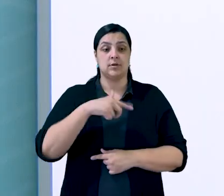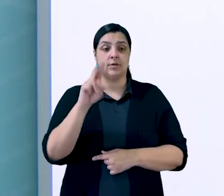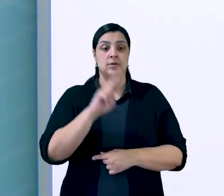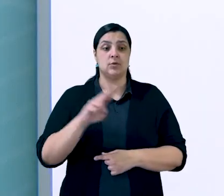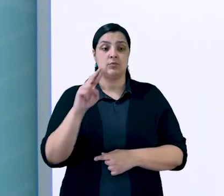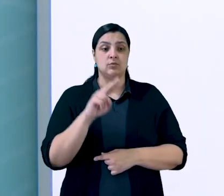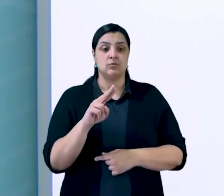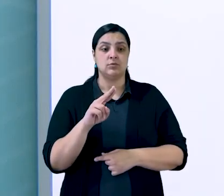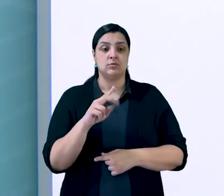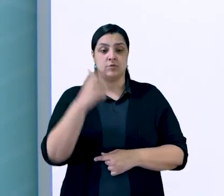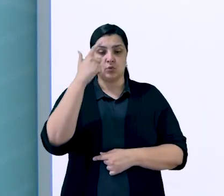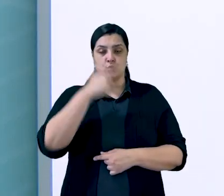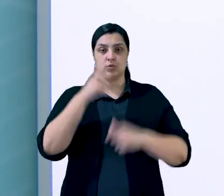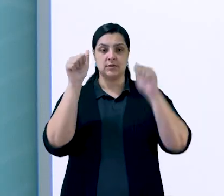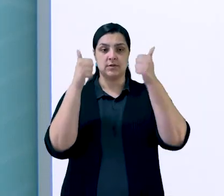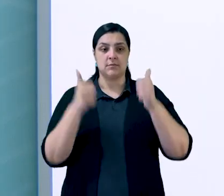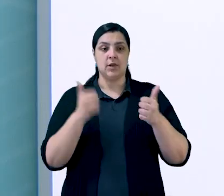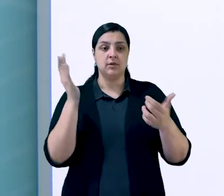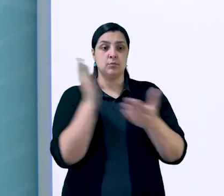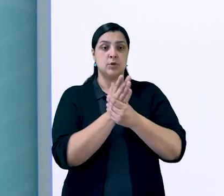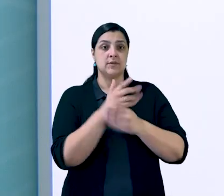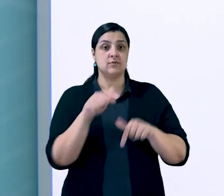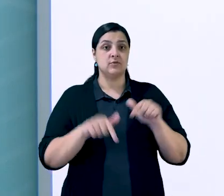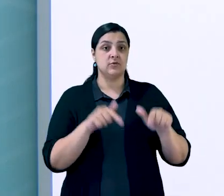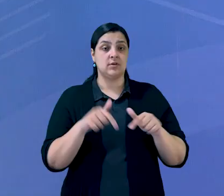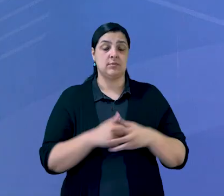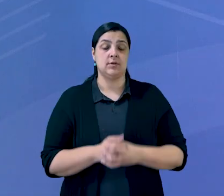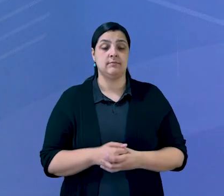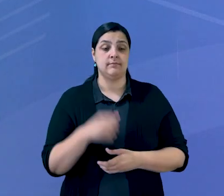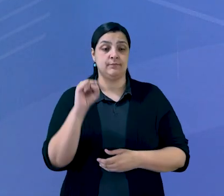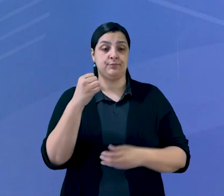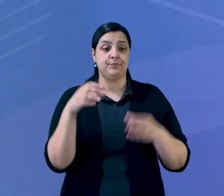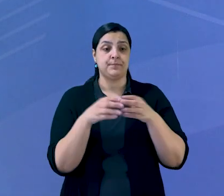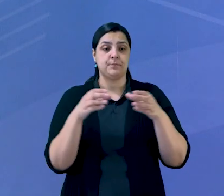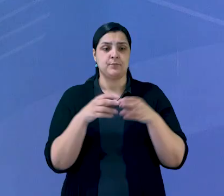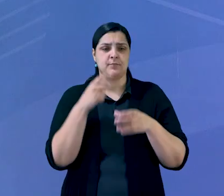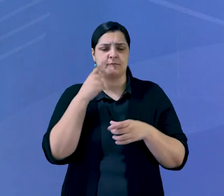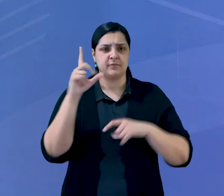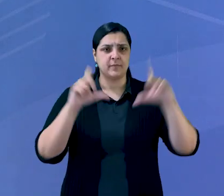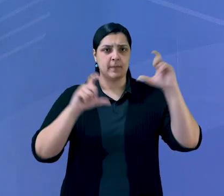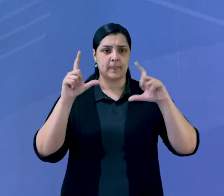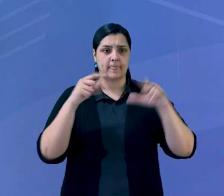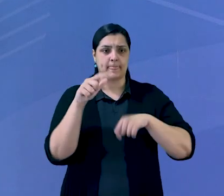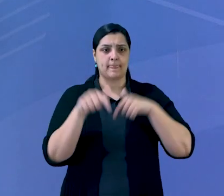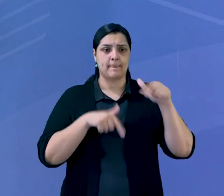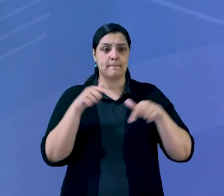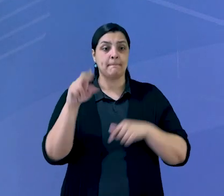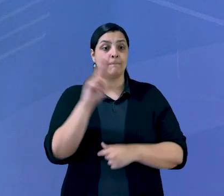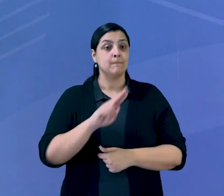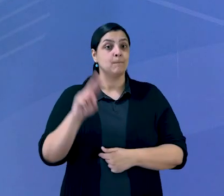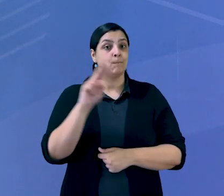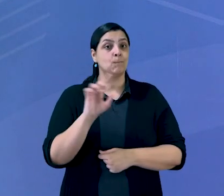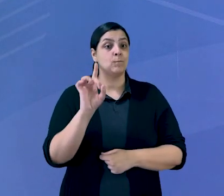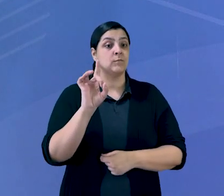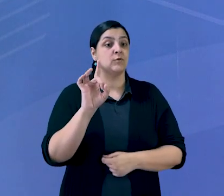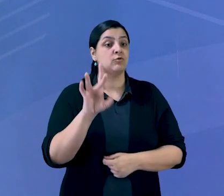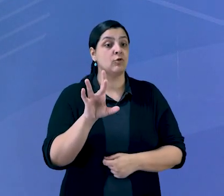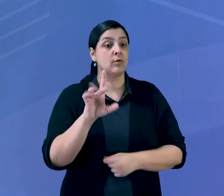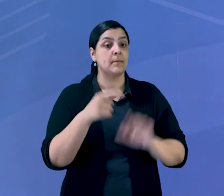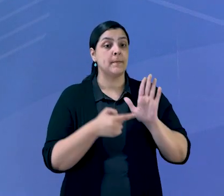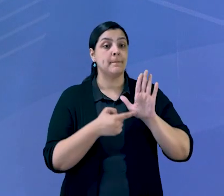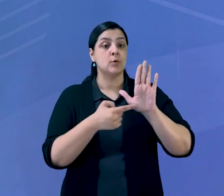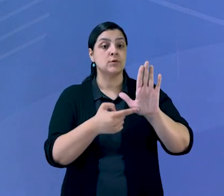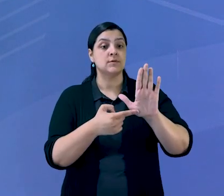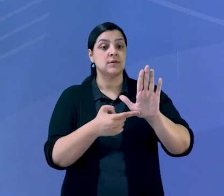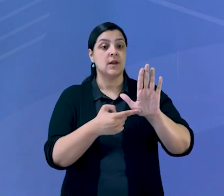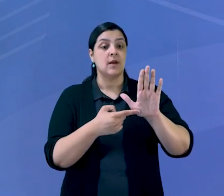mulher alegava uso indevido de imagem em processos trabalhistas. A 8ª turma considerou que as fotos da trabalhadora foram usadas apenas